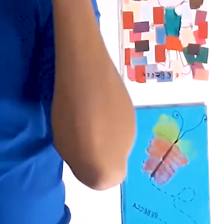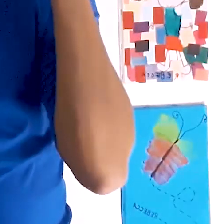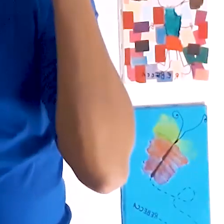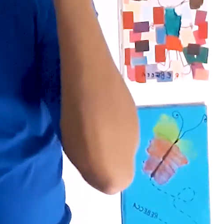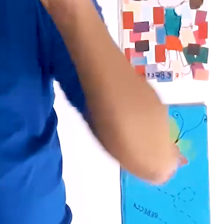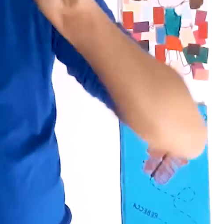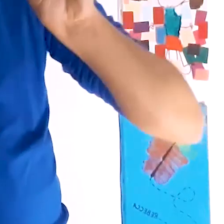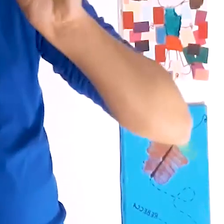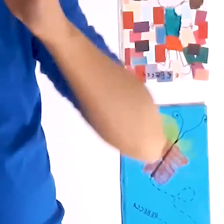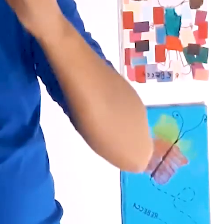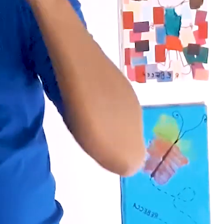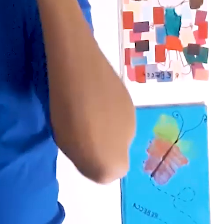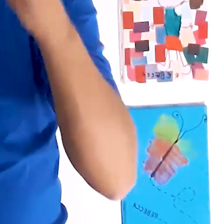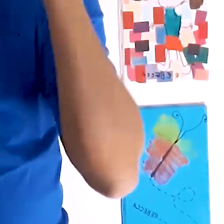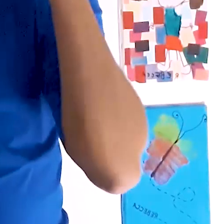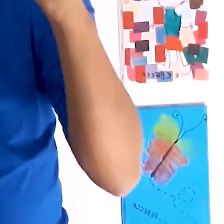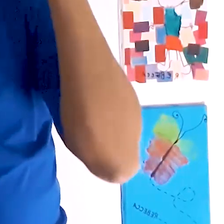Caminhão.